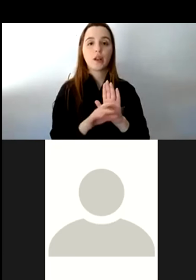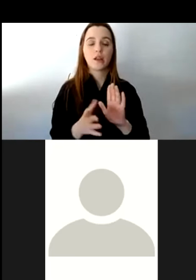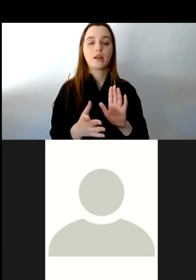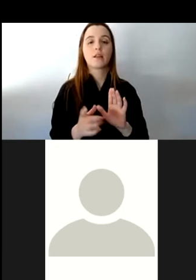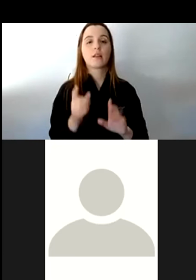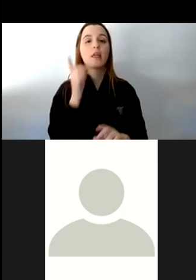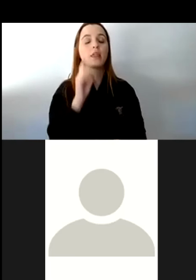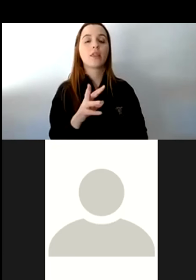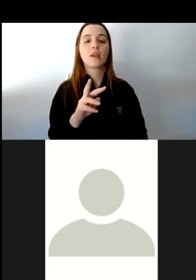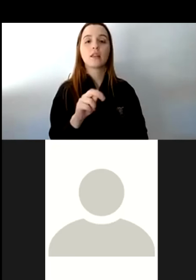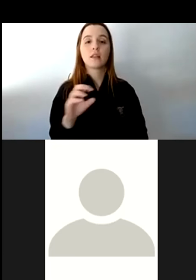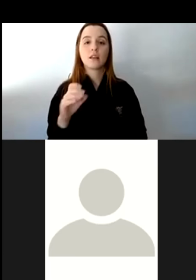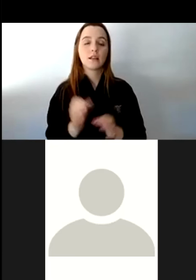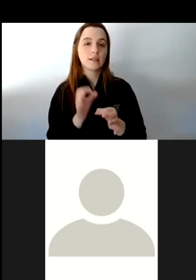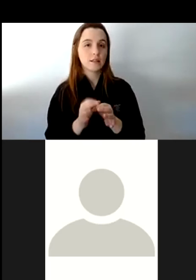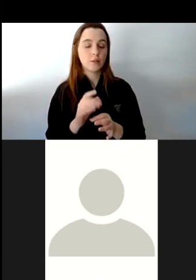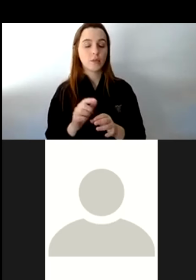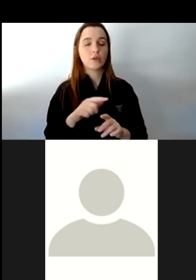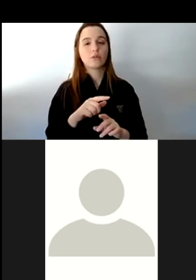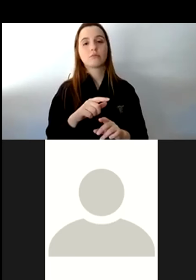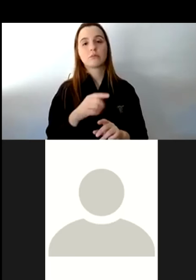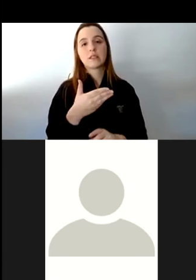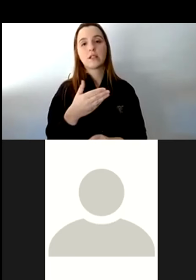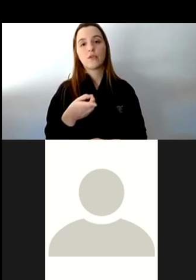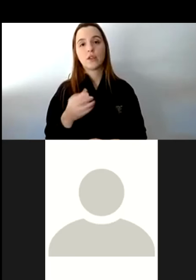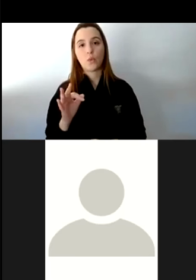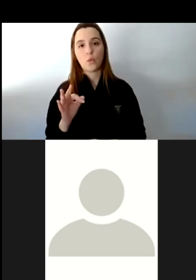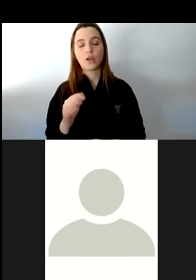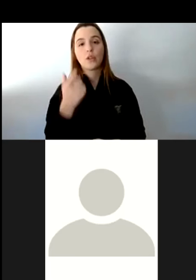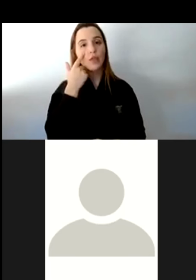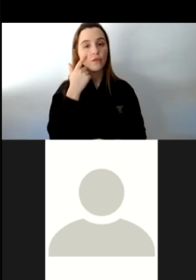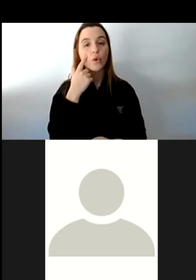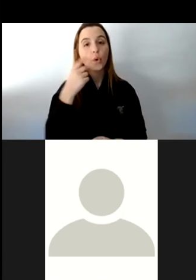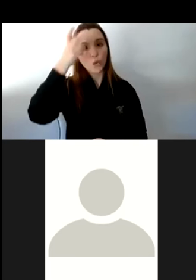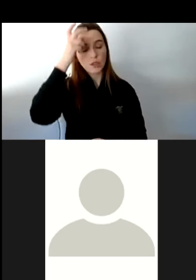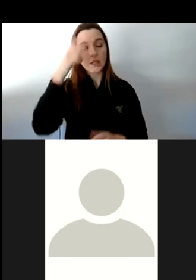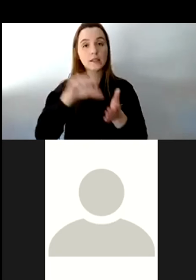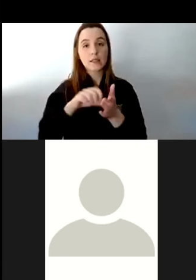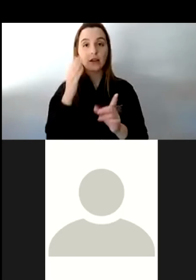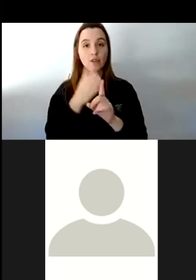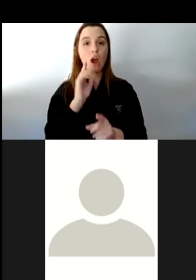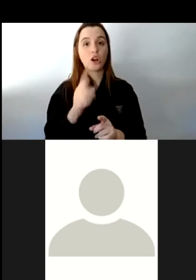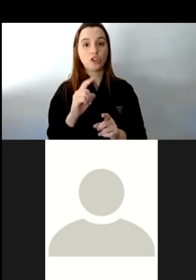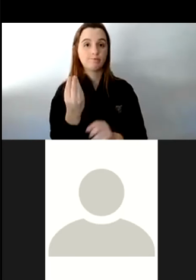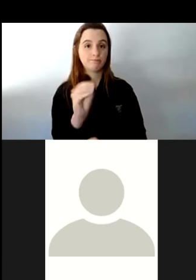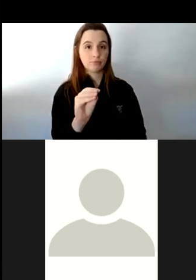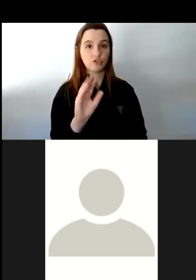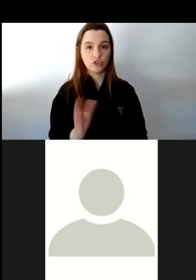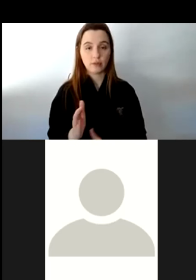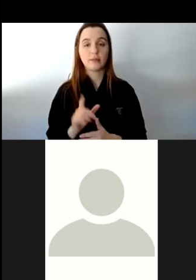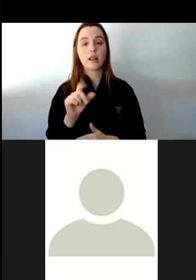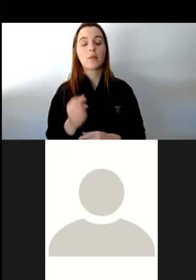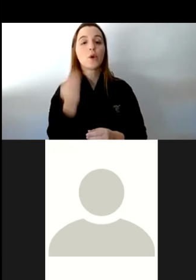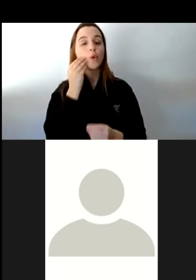de setembro, 194, identificou o conceito de centros de referência, o processo de identificação e aprovação